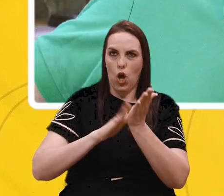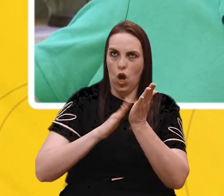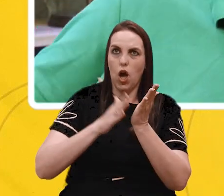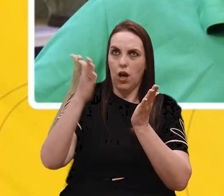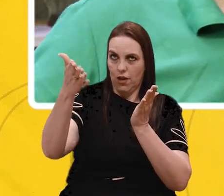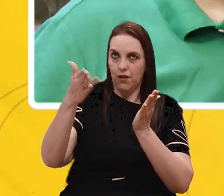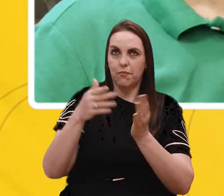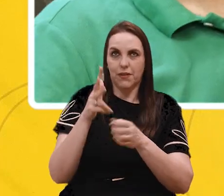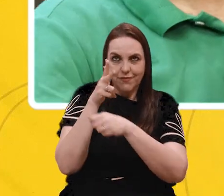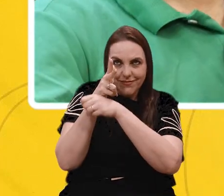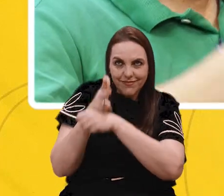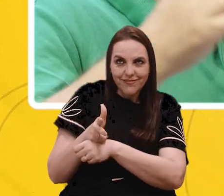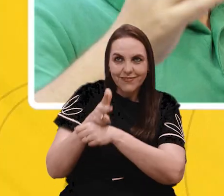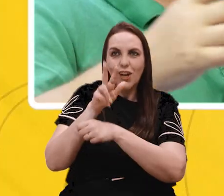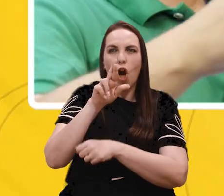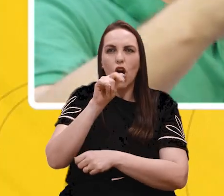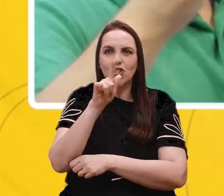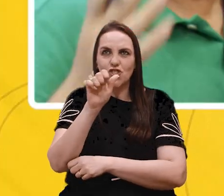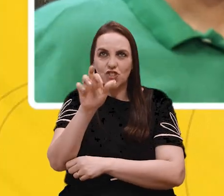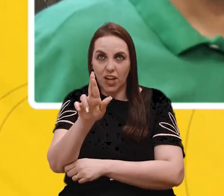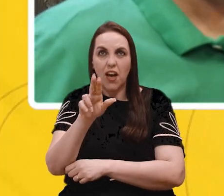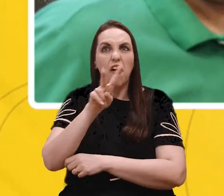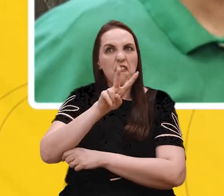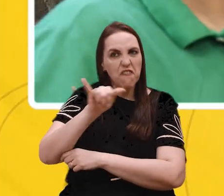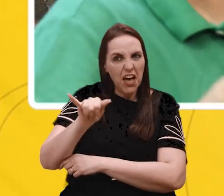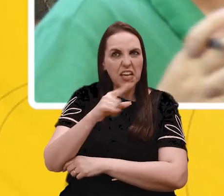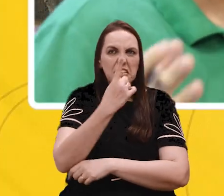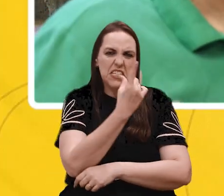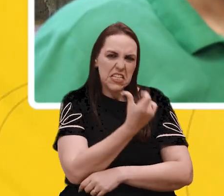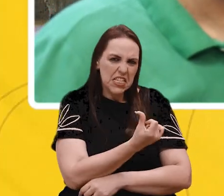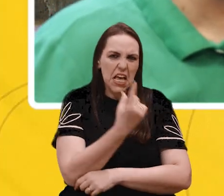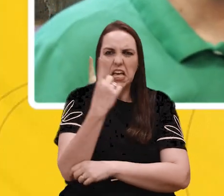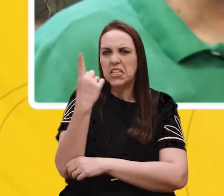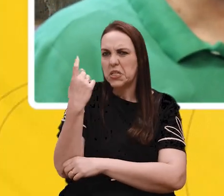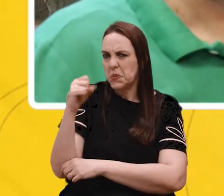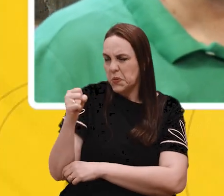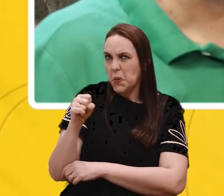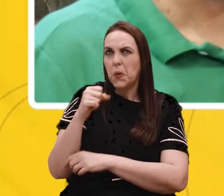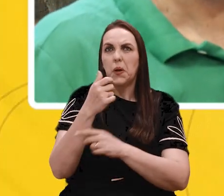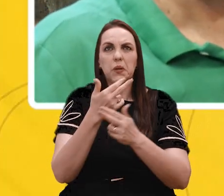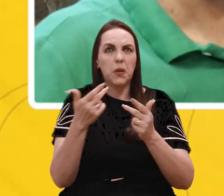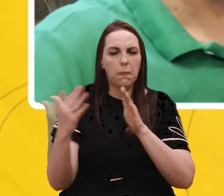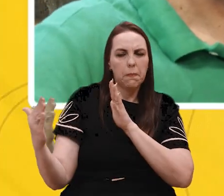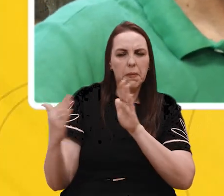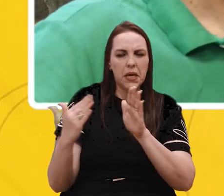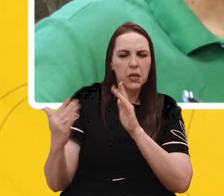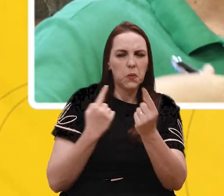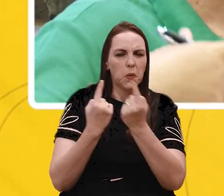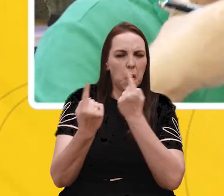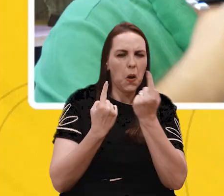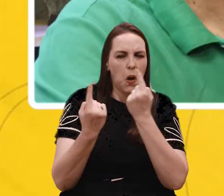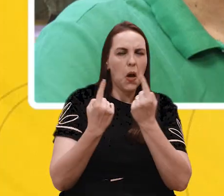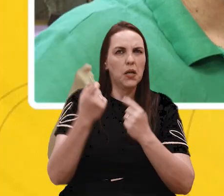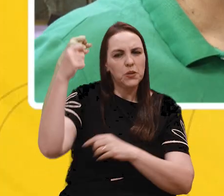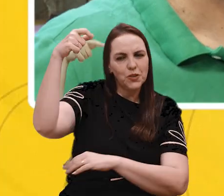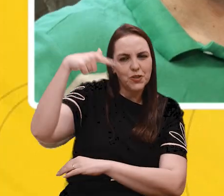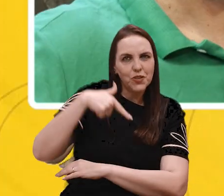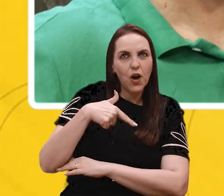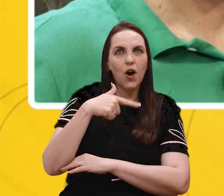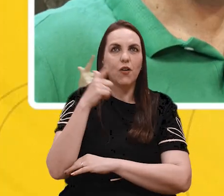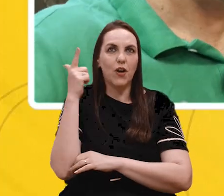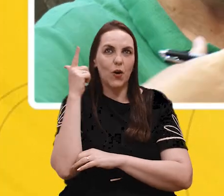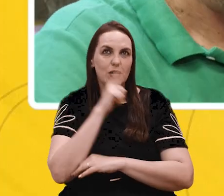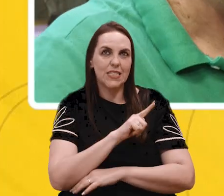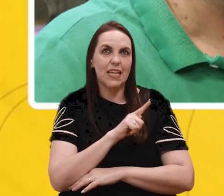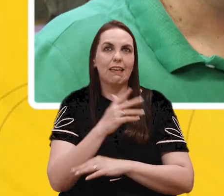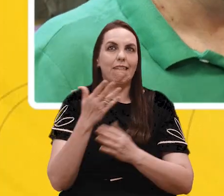nosso cinegrafista, vai ter 16, 18 free flows no período da Rota do Sol para ela ser pedagiada, para